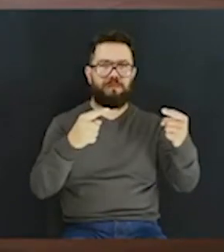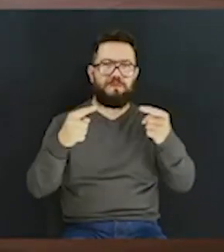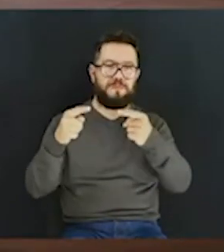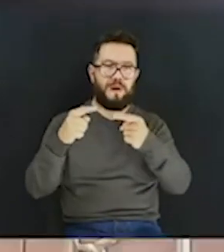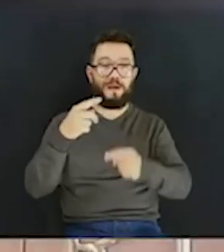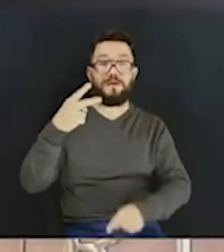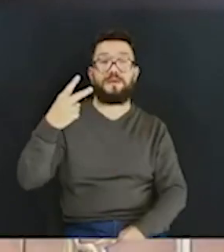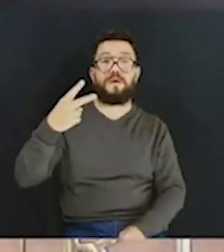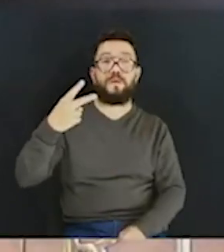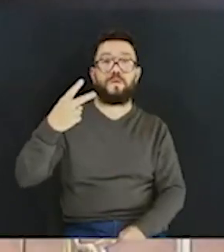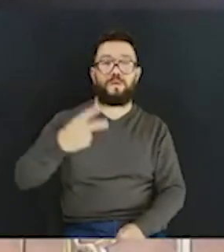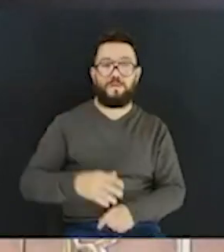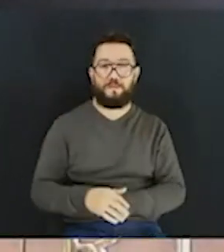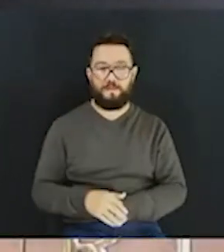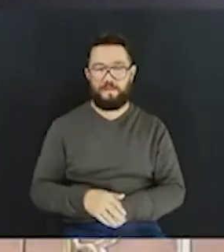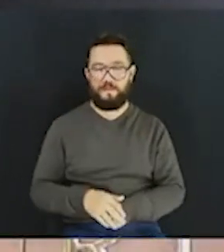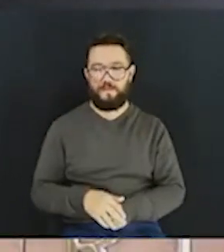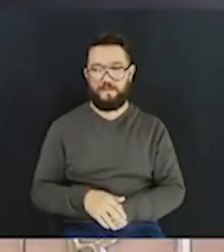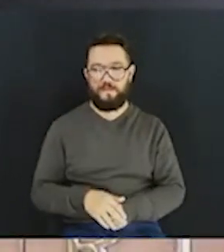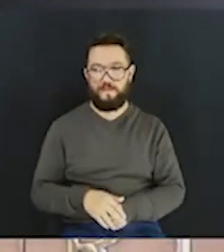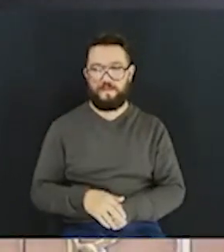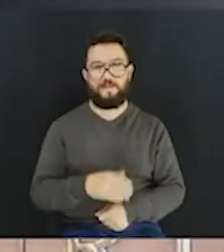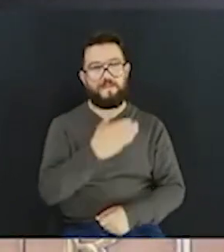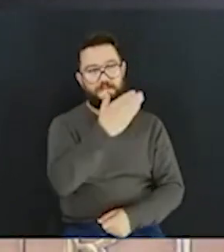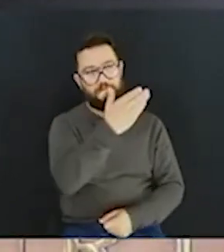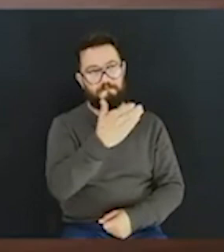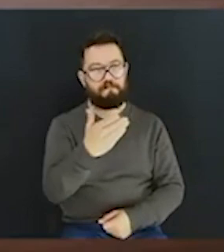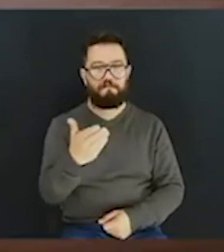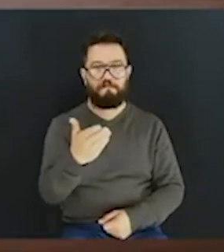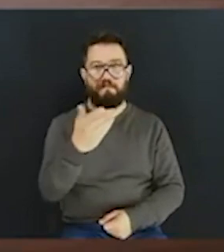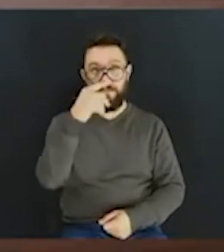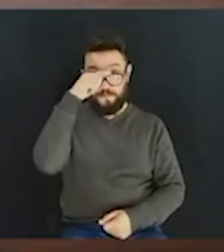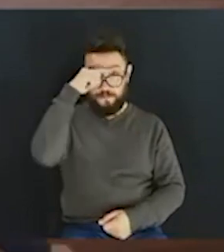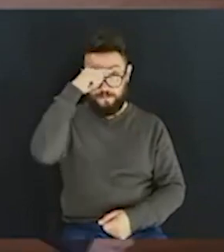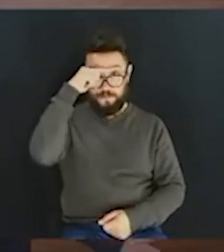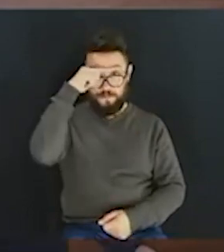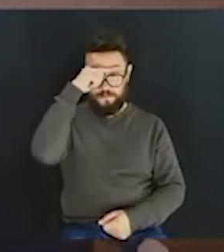para discutir o presente projeto de lei, vereador Tico Kuzma, líder do governo, com a palavra.